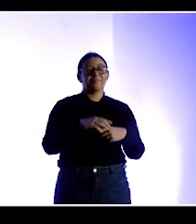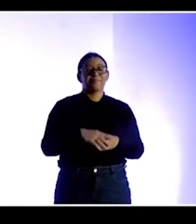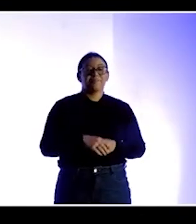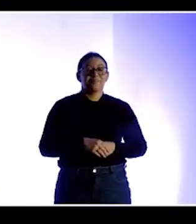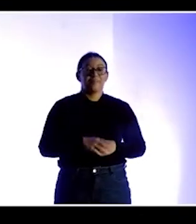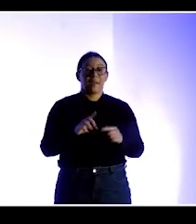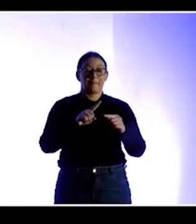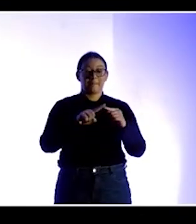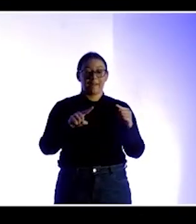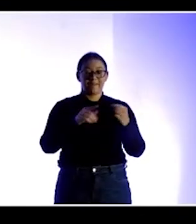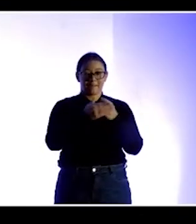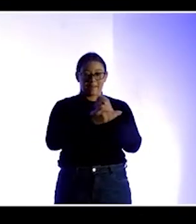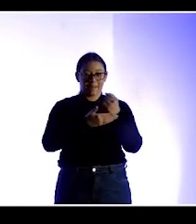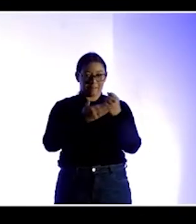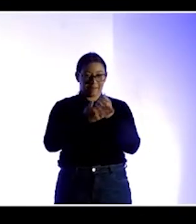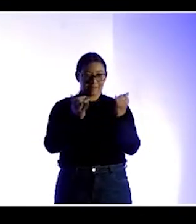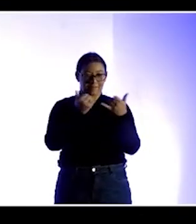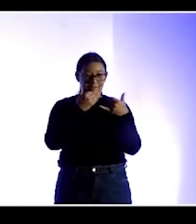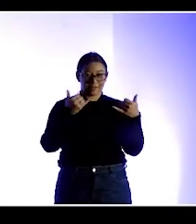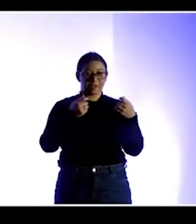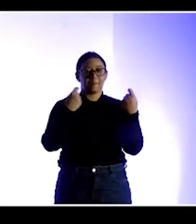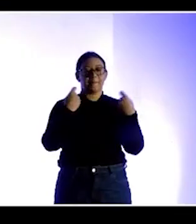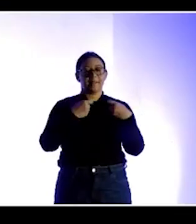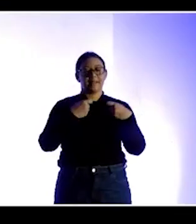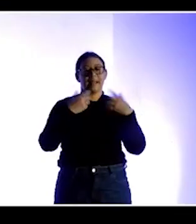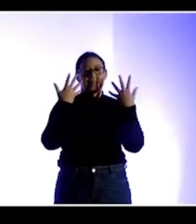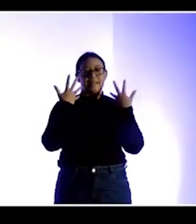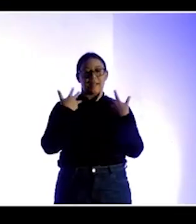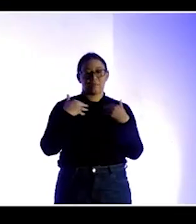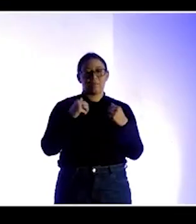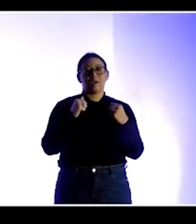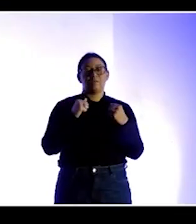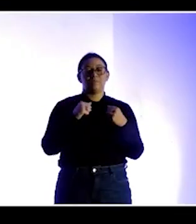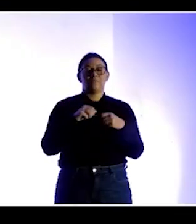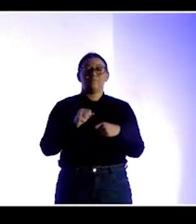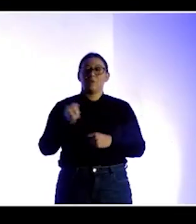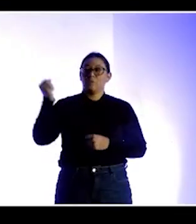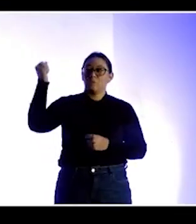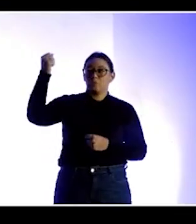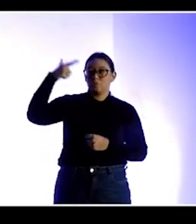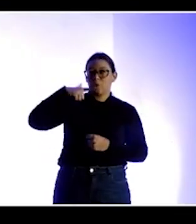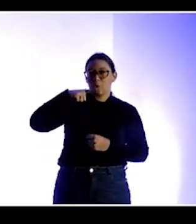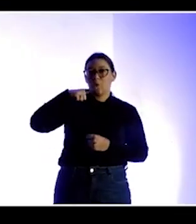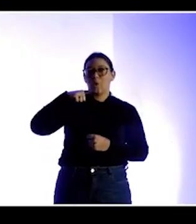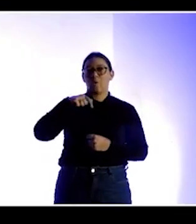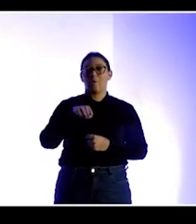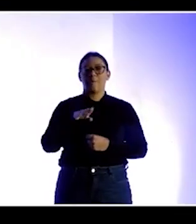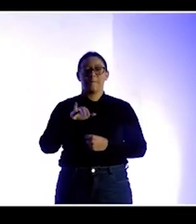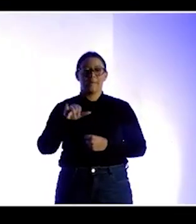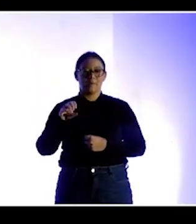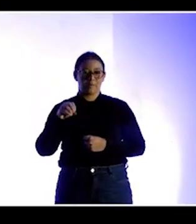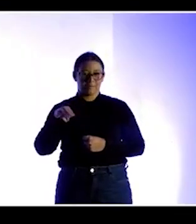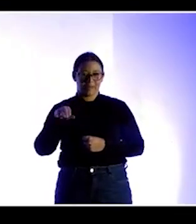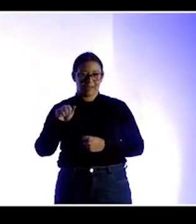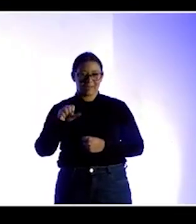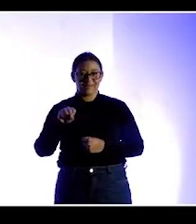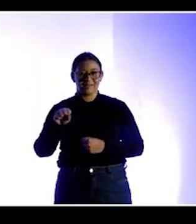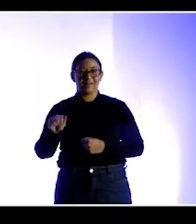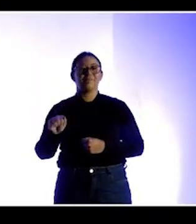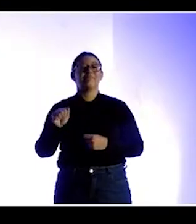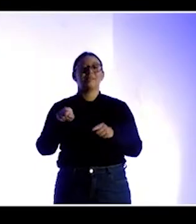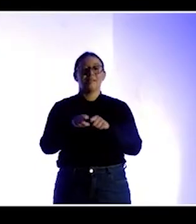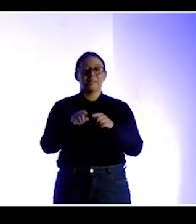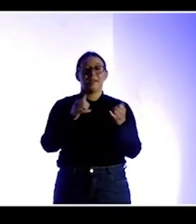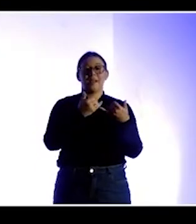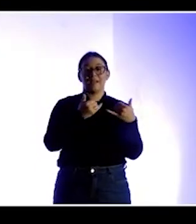a fonte dessa energia elétrica precisa ser renovável. Eólica, solar, biomassa, hidrelétrica. E a